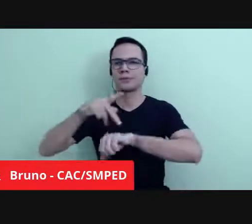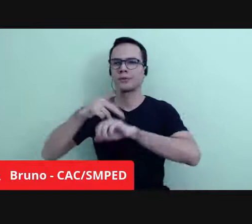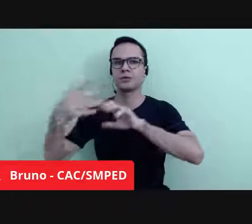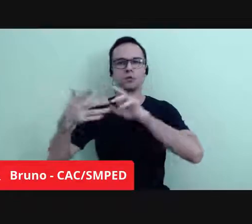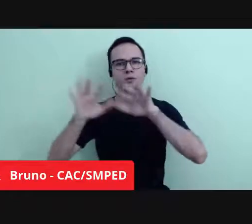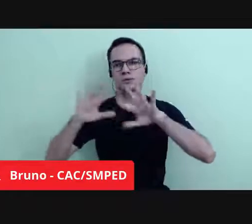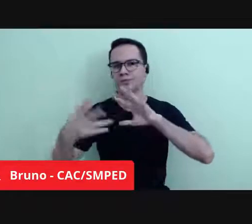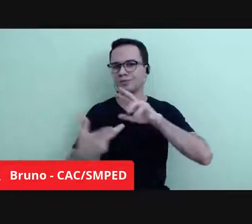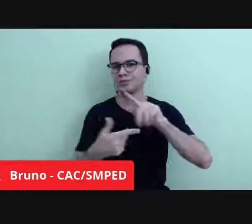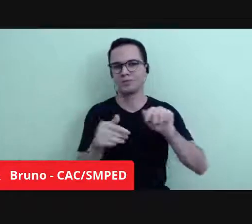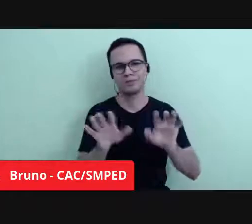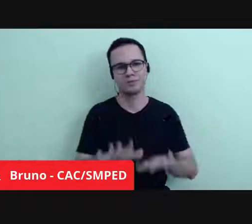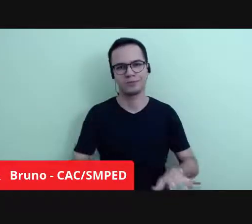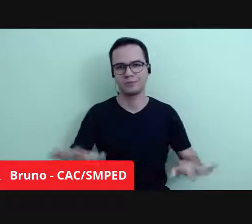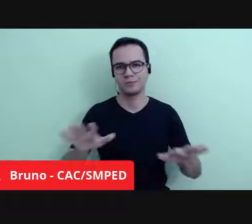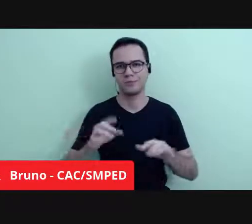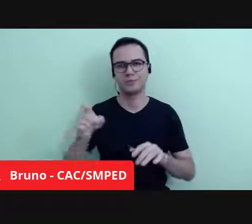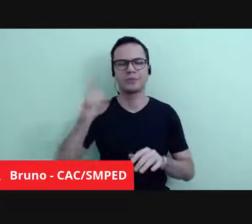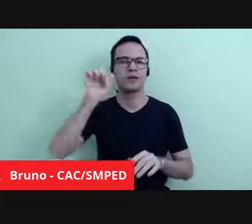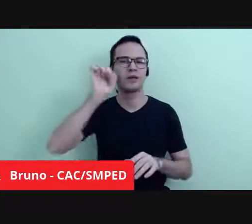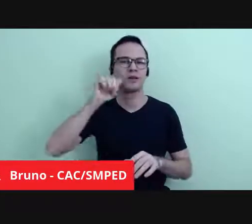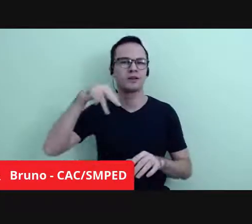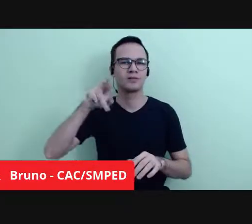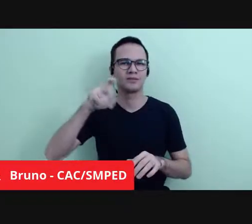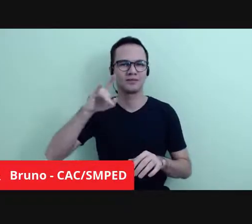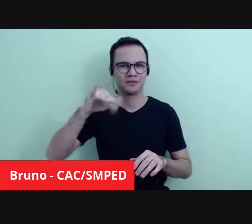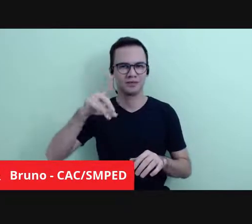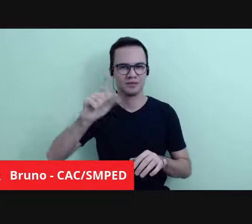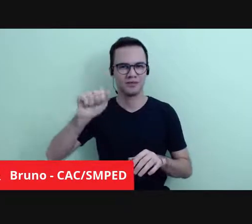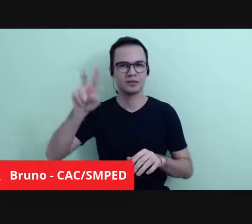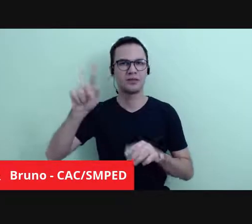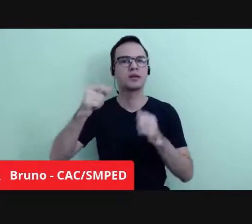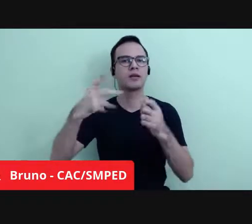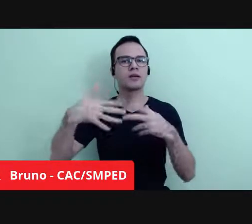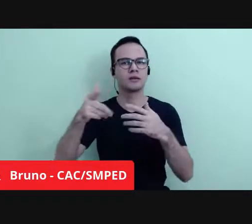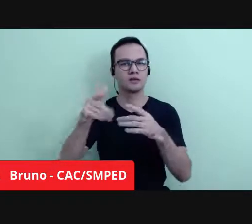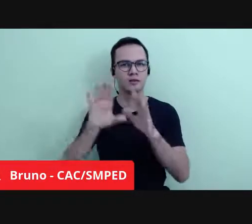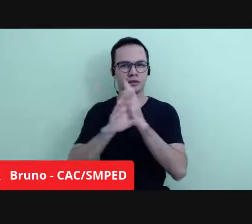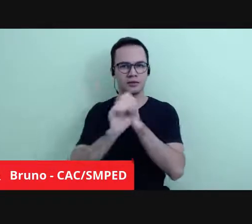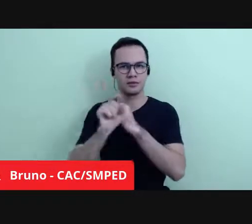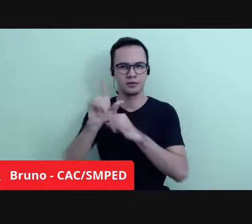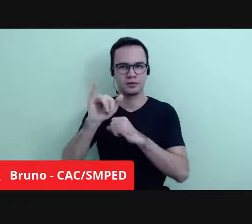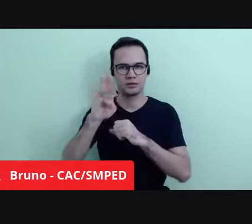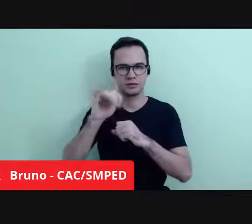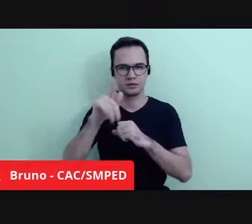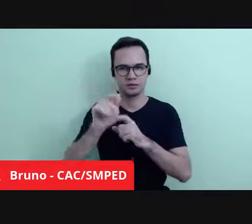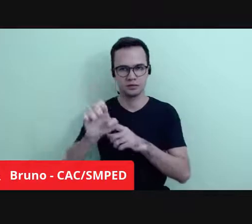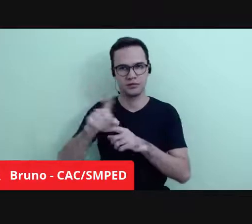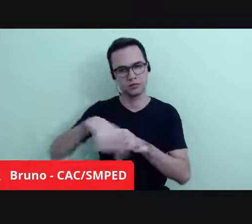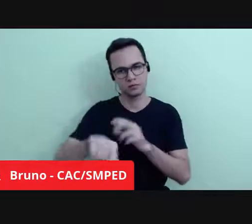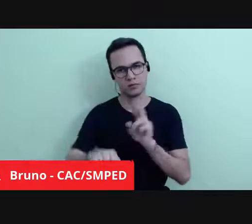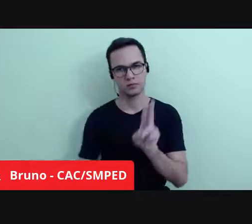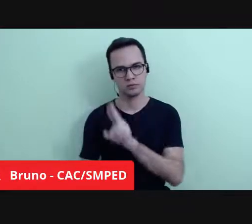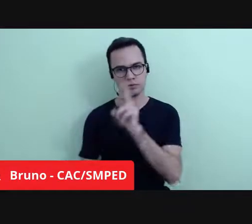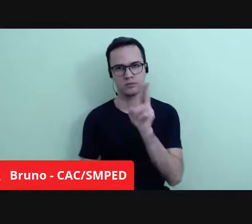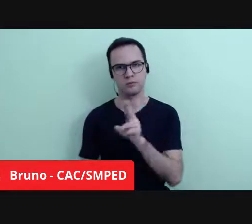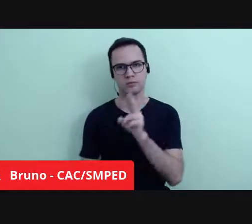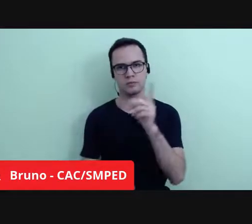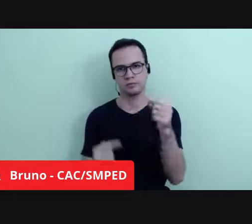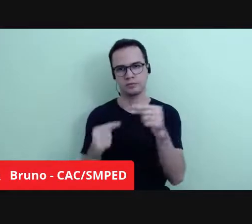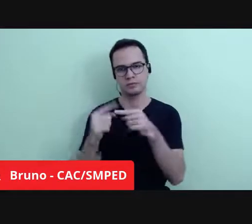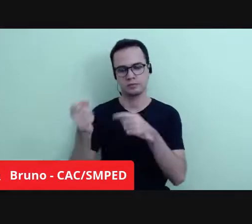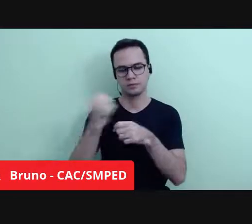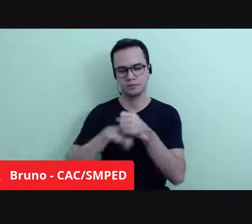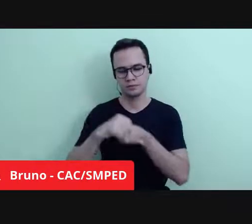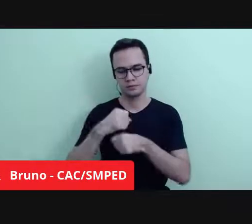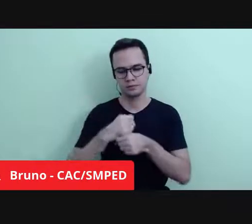mundo, né? A Marinava apresentou aqui uma estatística, né, um dado do censo do IBGE, que a gente usa ainda, né, como referência de 2010,